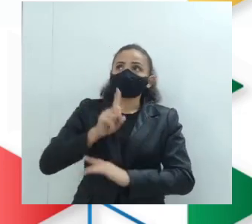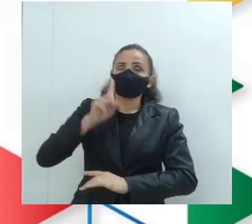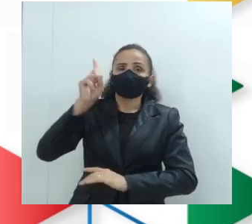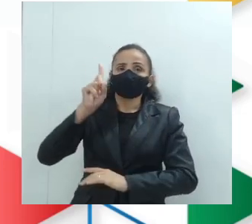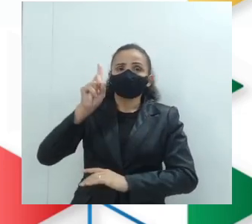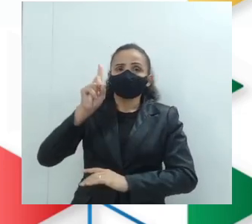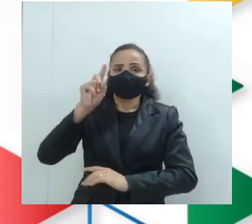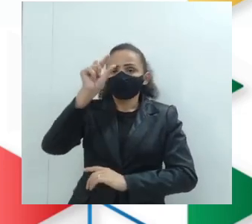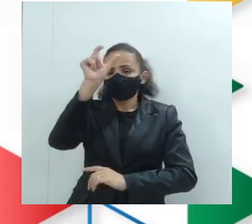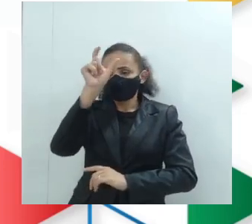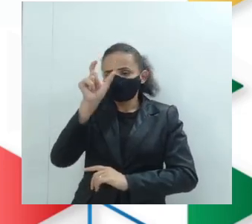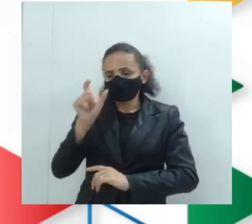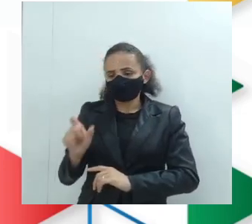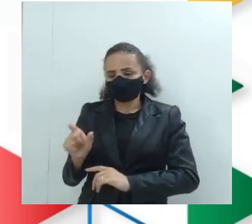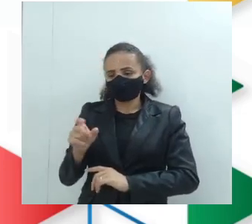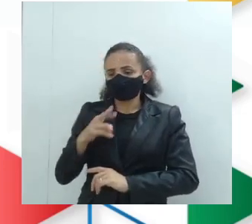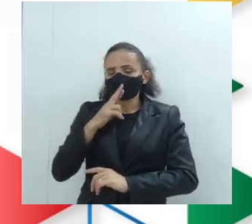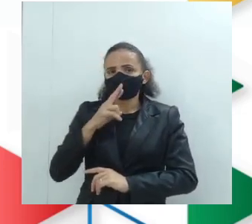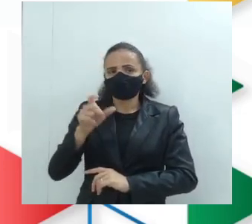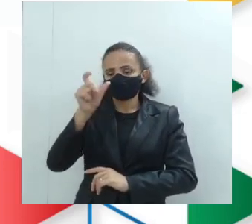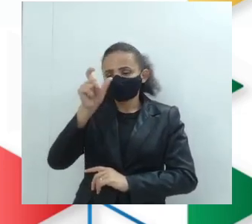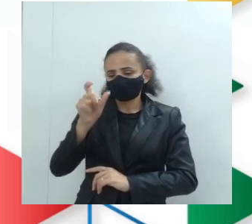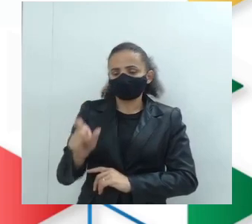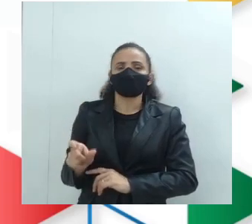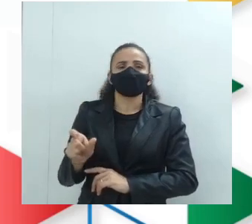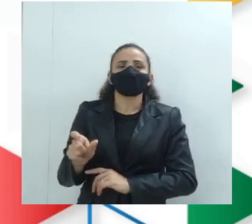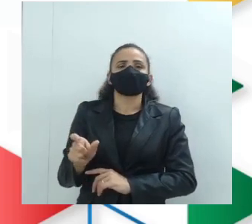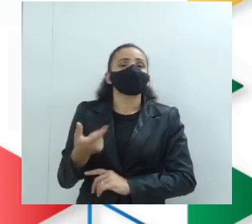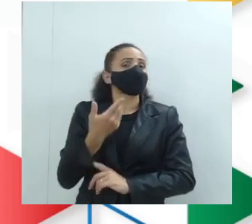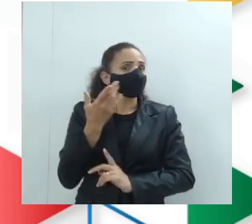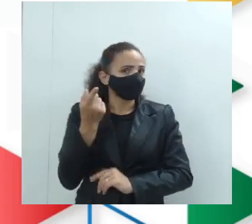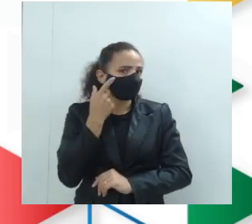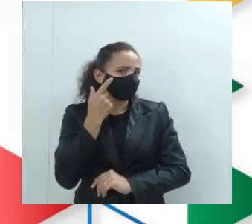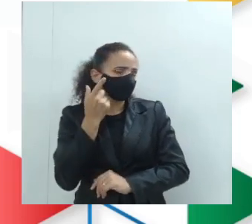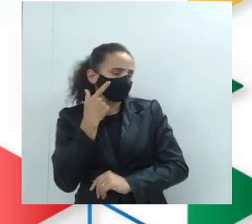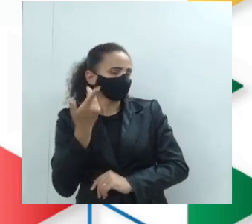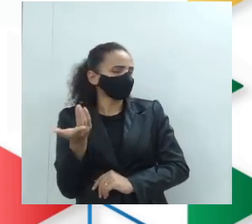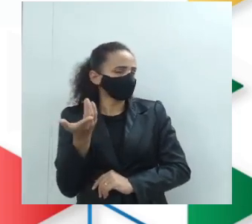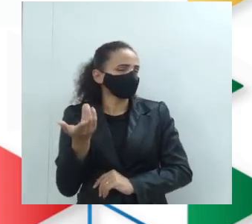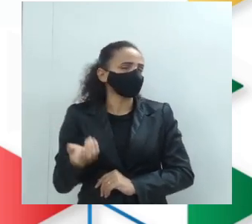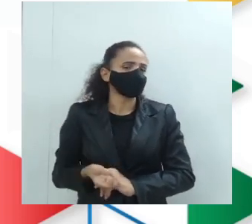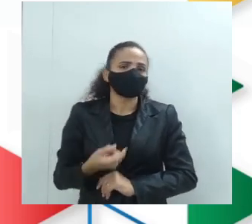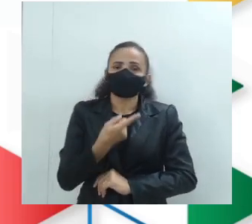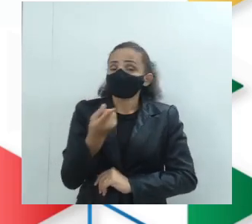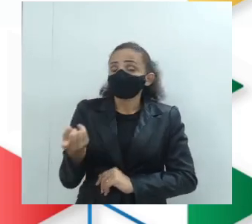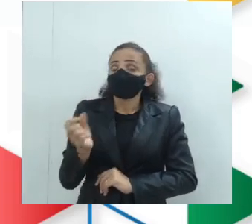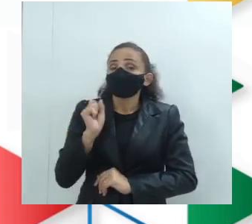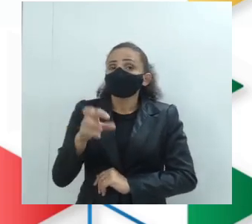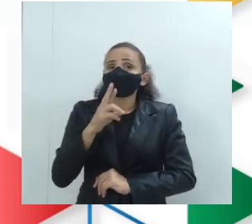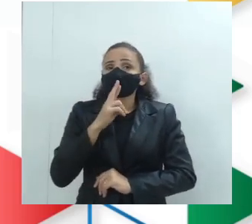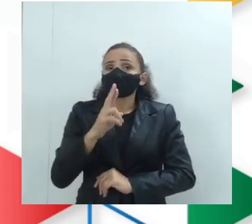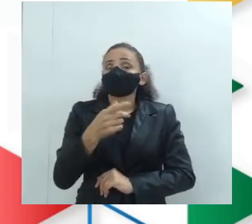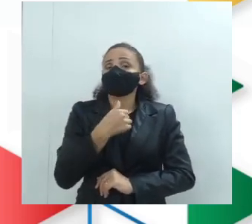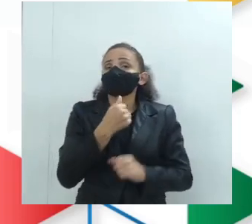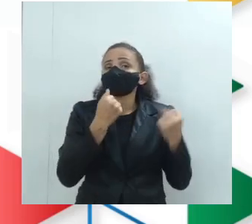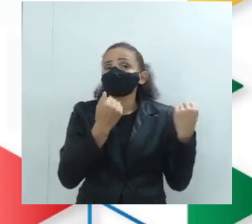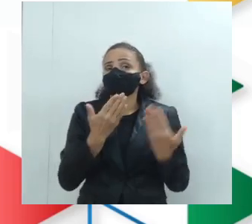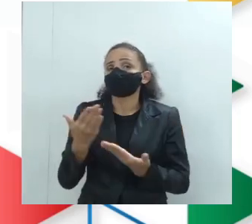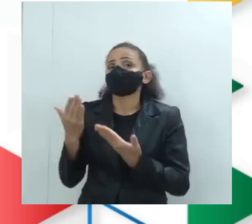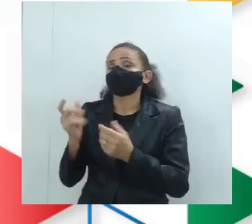vídeo e a resposta a essa questão é essa debaixo do canto inferior. Então a solução é essa aí, ó.